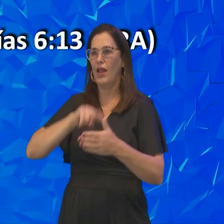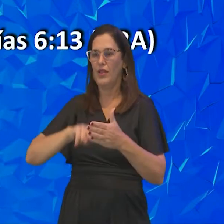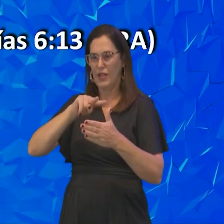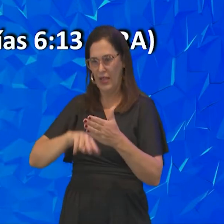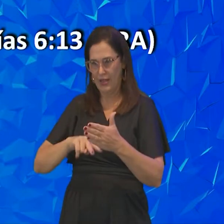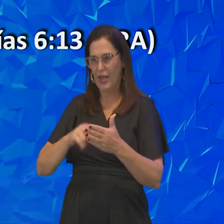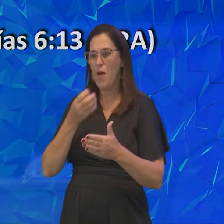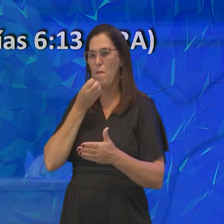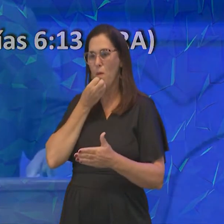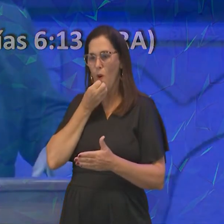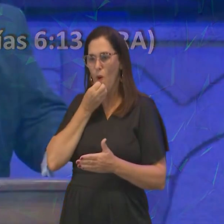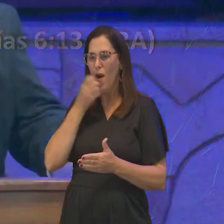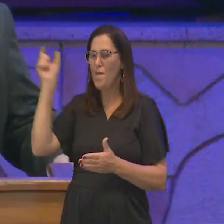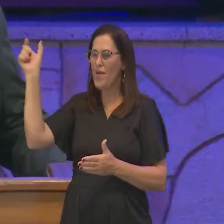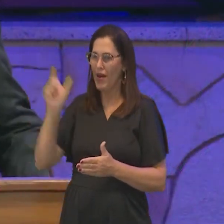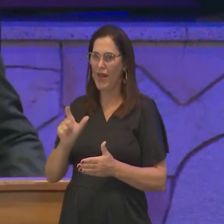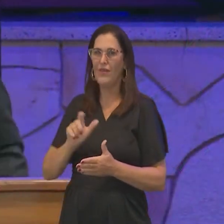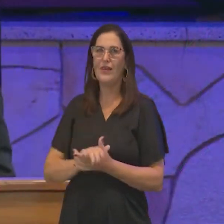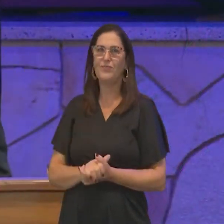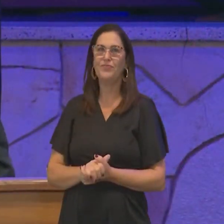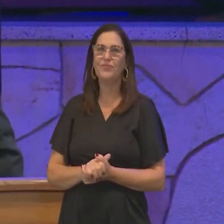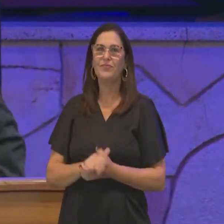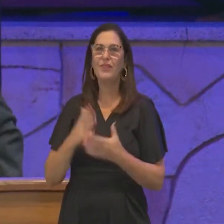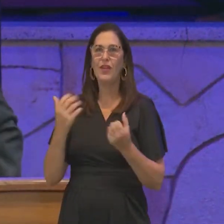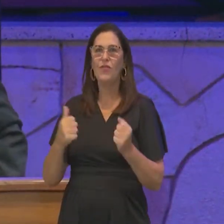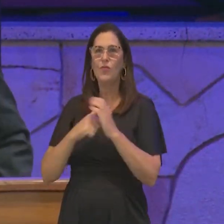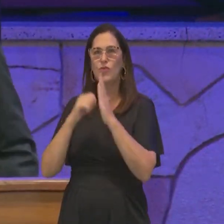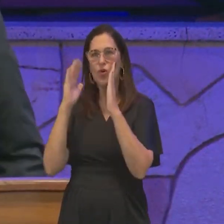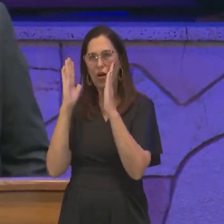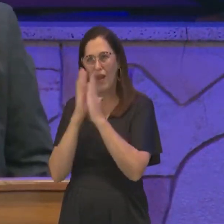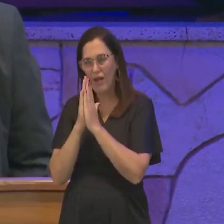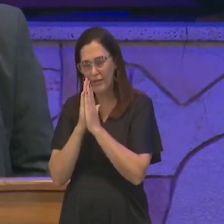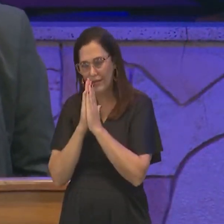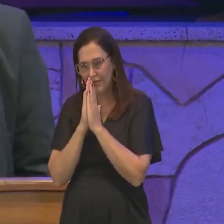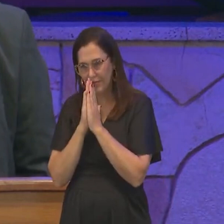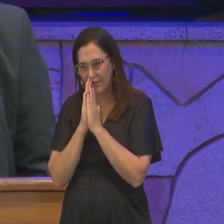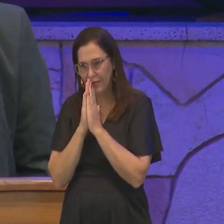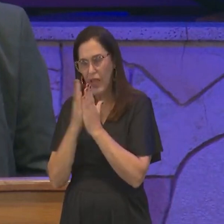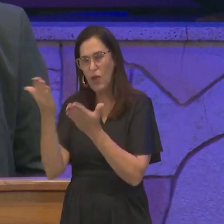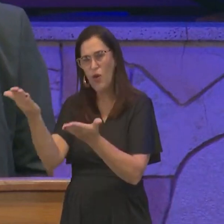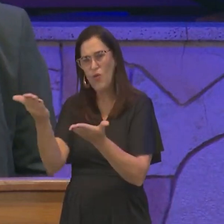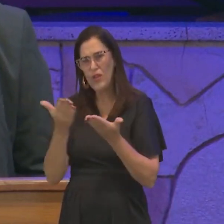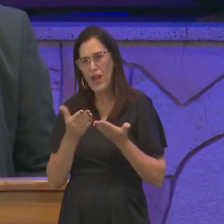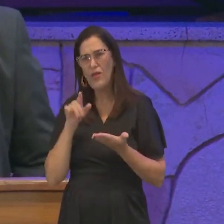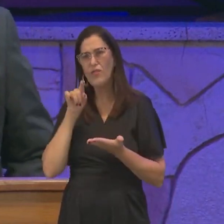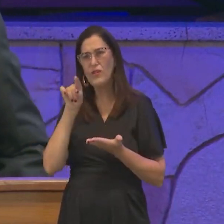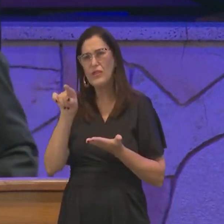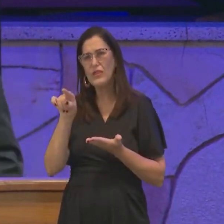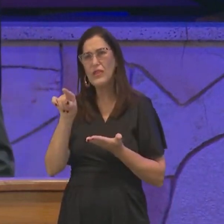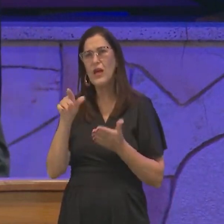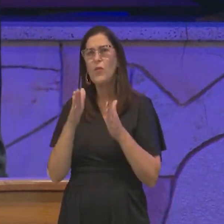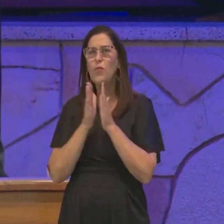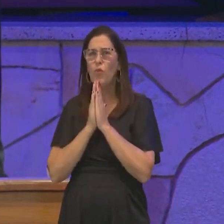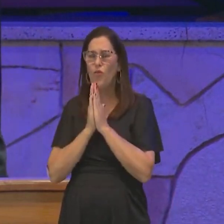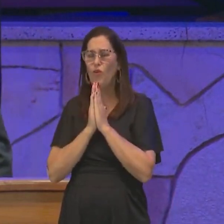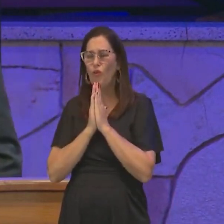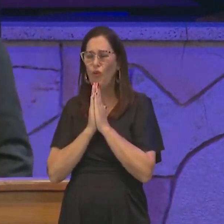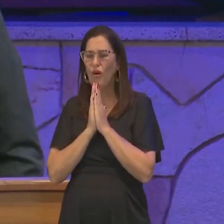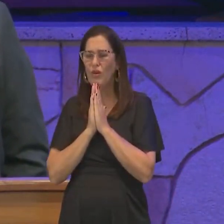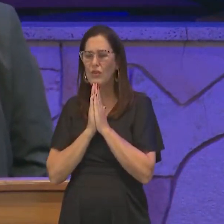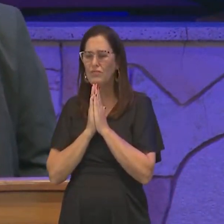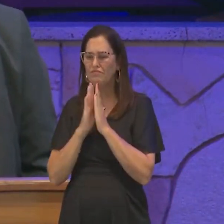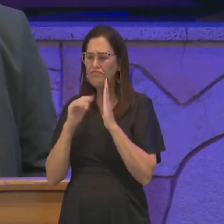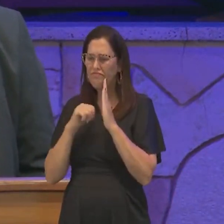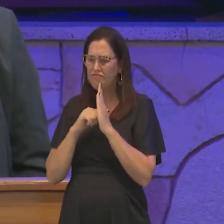bendita palavra, meus irmãos. Vamos falar com Deus. Quero convidar você a, por gentileza, fechar os